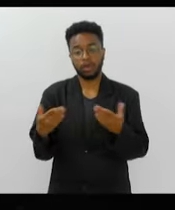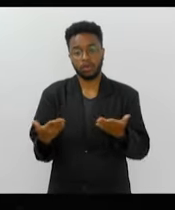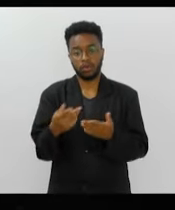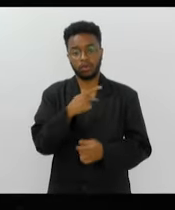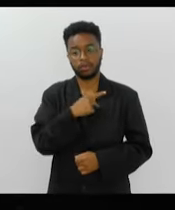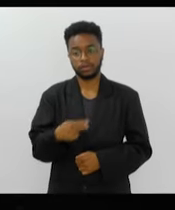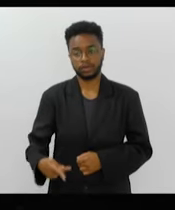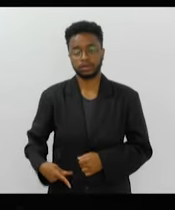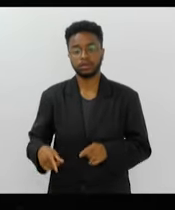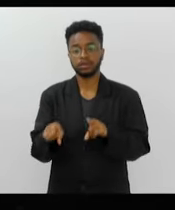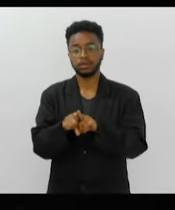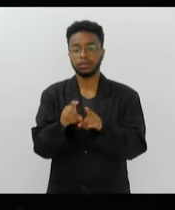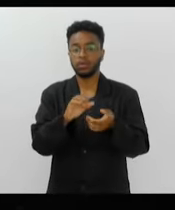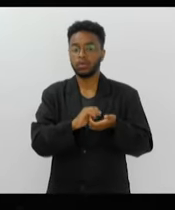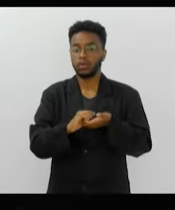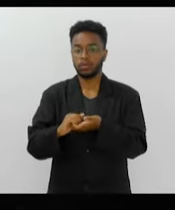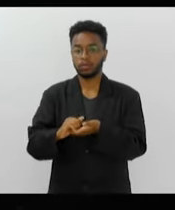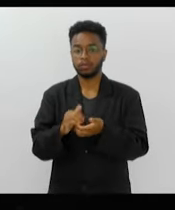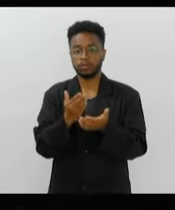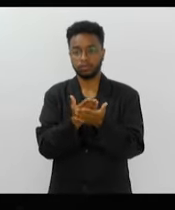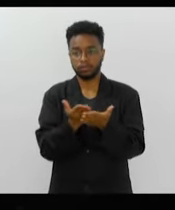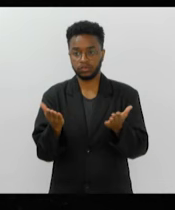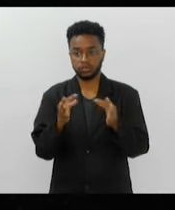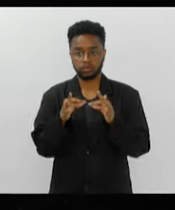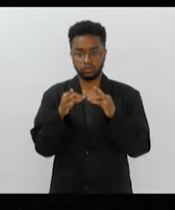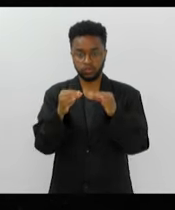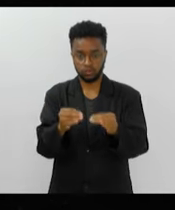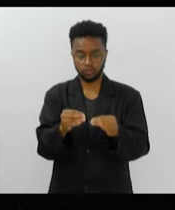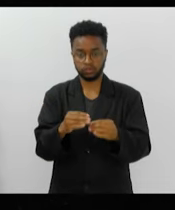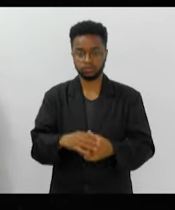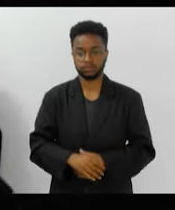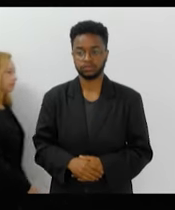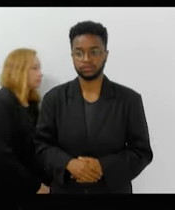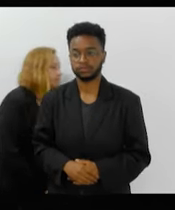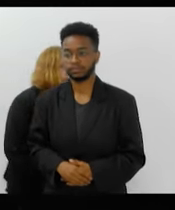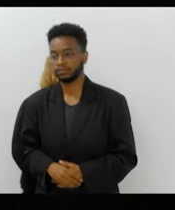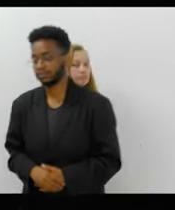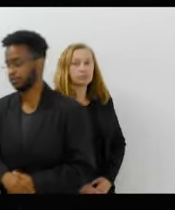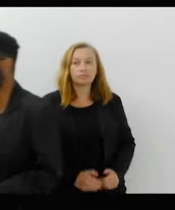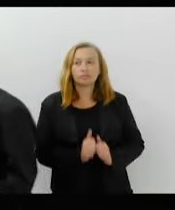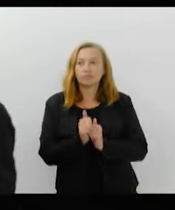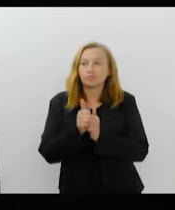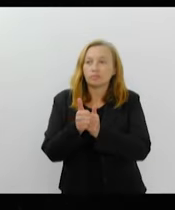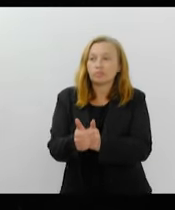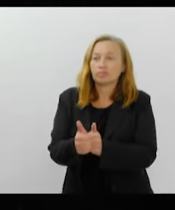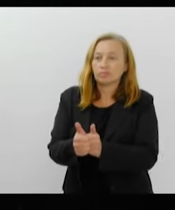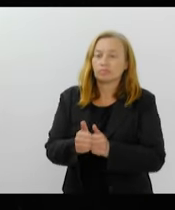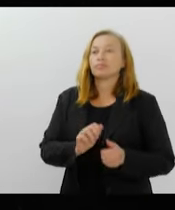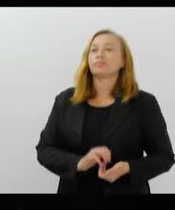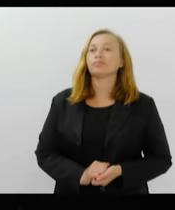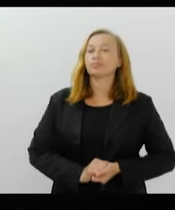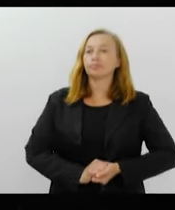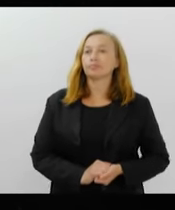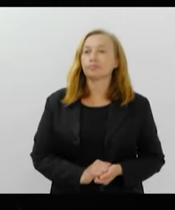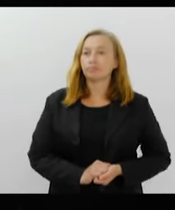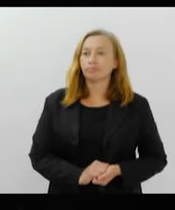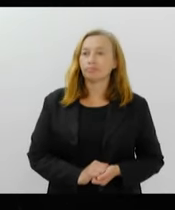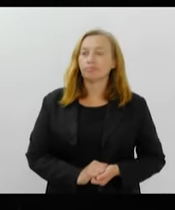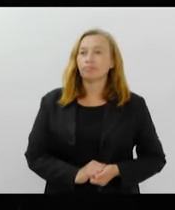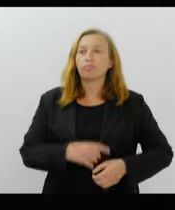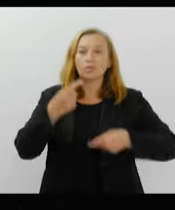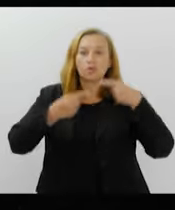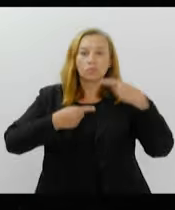sessão saudar a todos e todas que acompanham né de alguma forma os